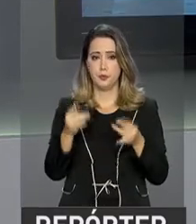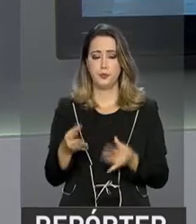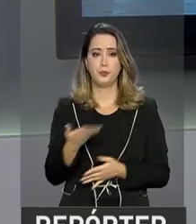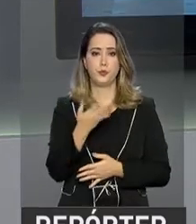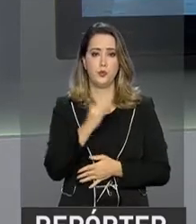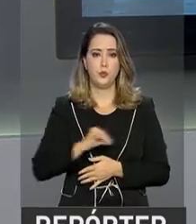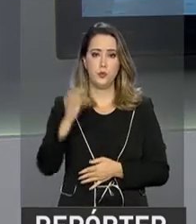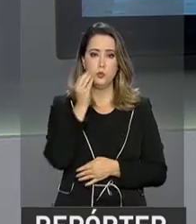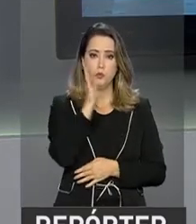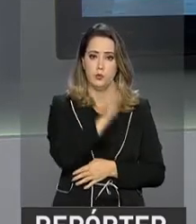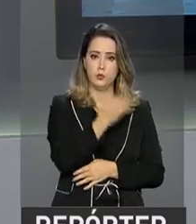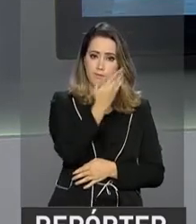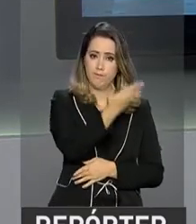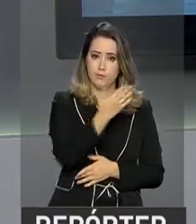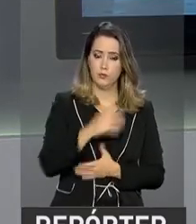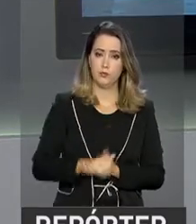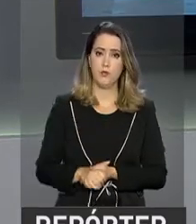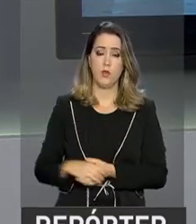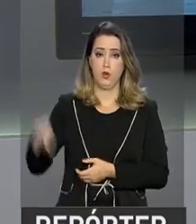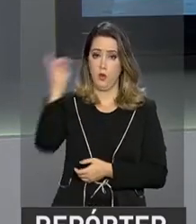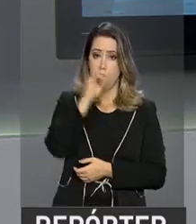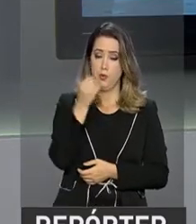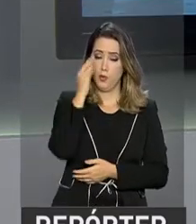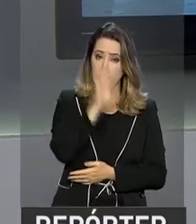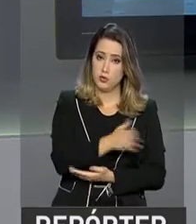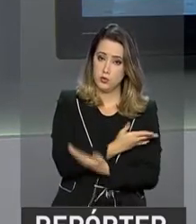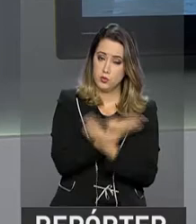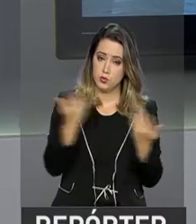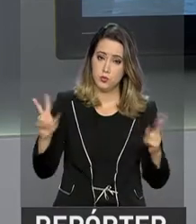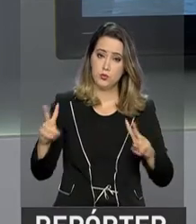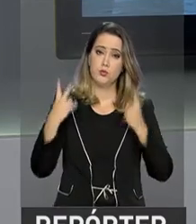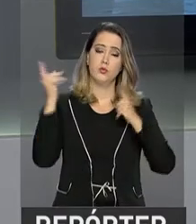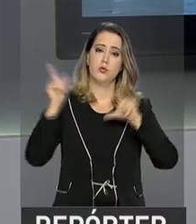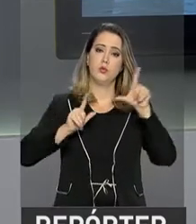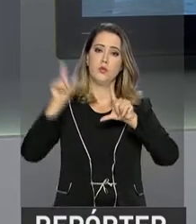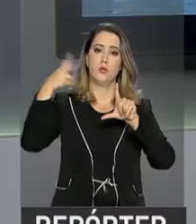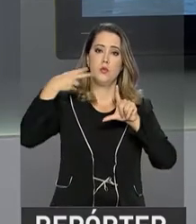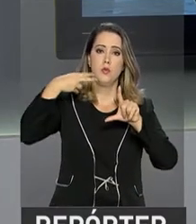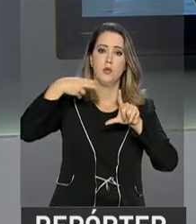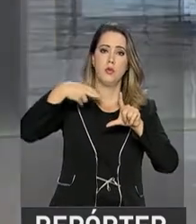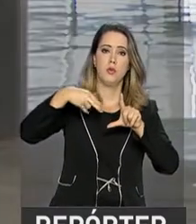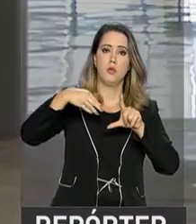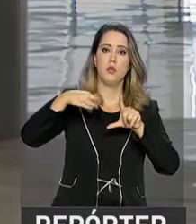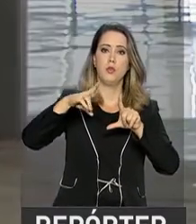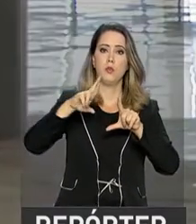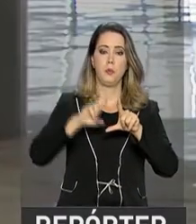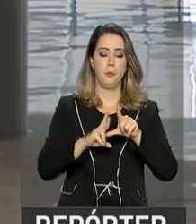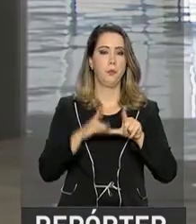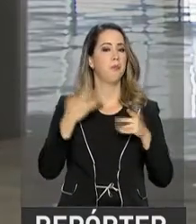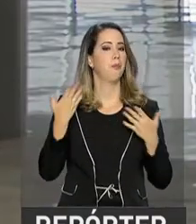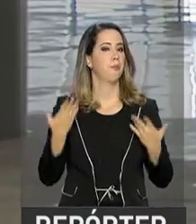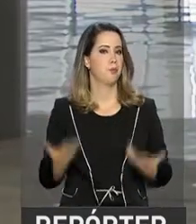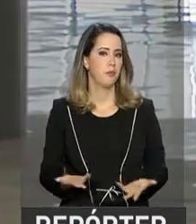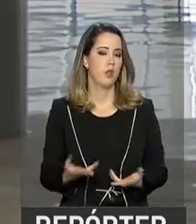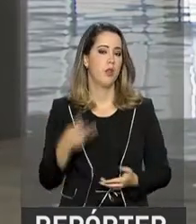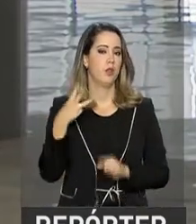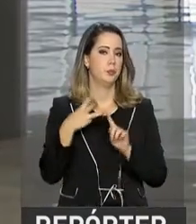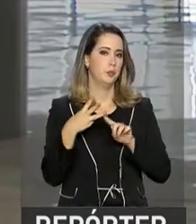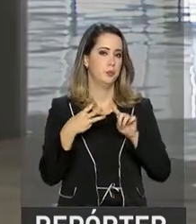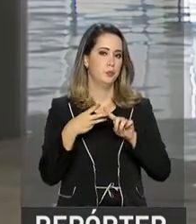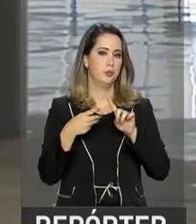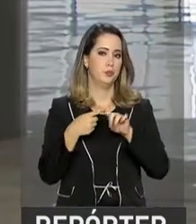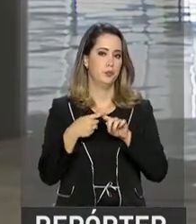paulo boa tarde pra você olha o roberto boa tarde boa tarde a todos que nos assistem na tv nbr e olha o roberto são 13